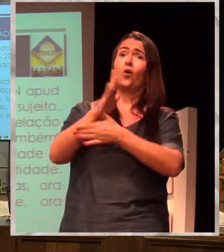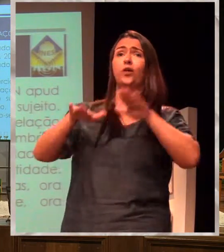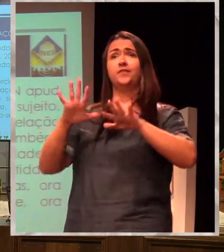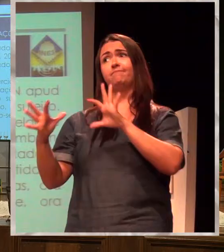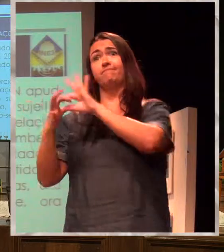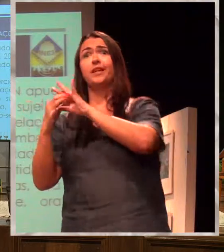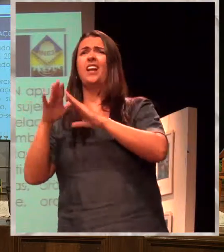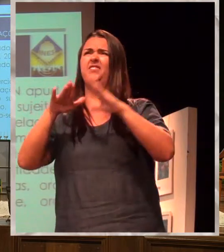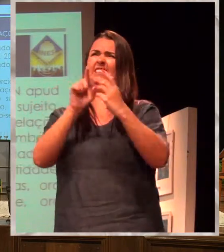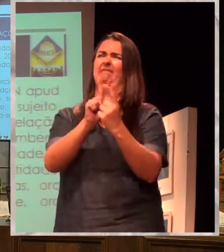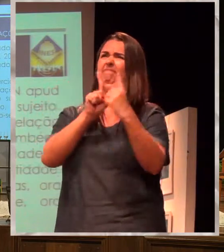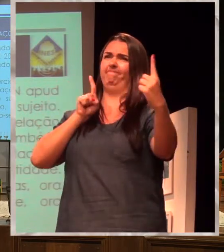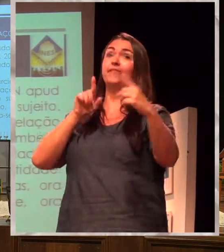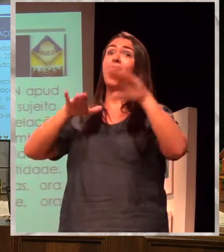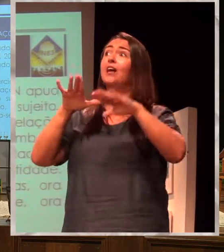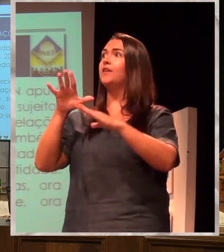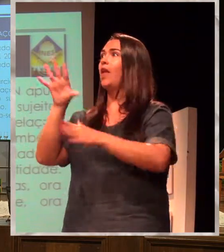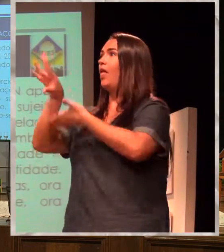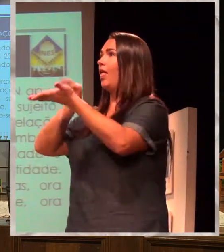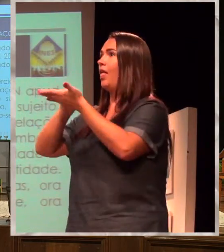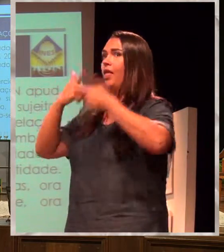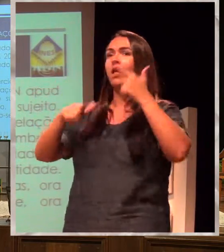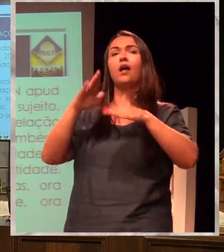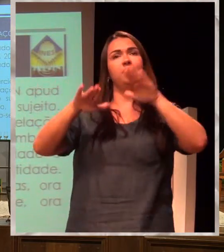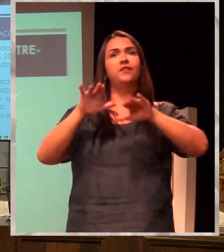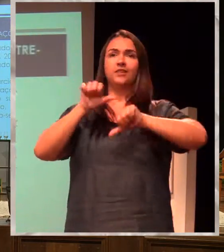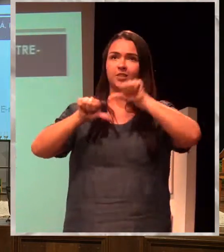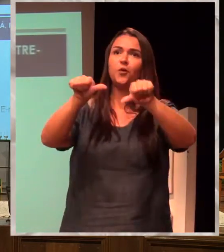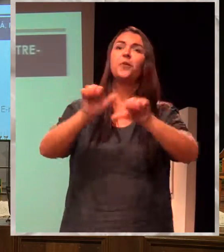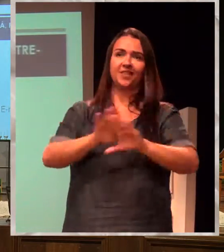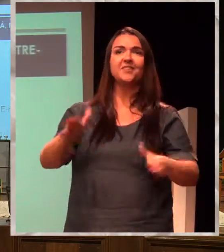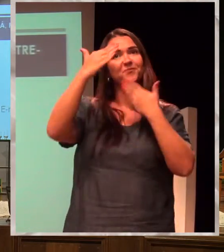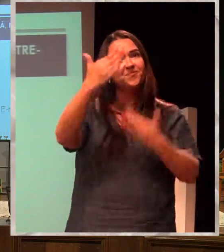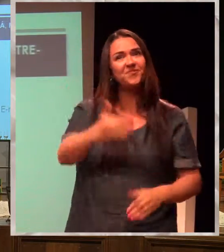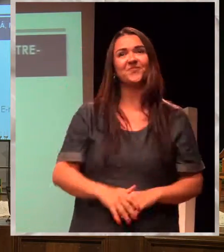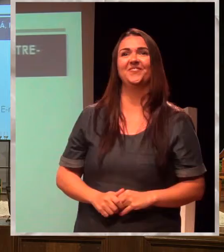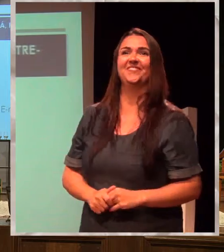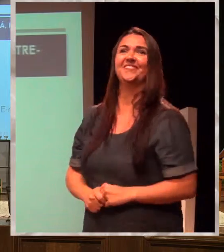unindo-se, ora afastando-se, ora reproduzindo, ora transformando. Obrigada.